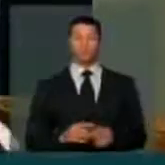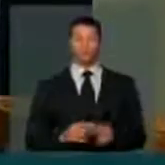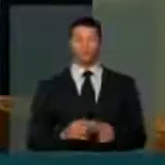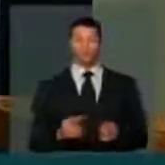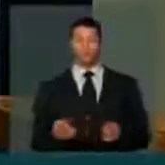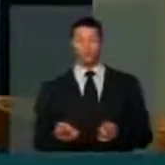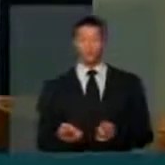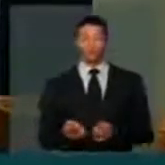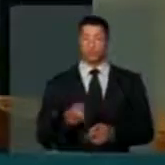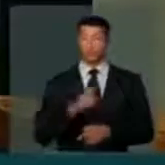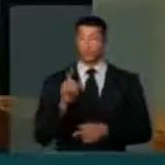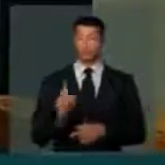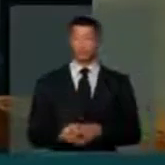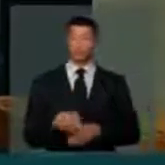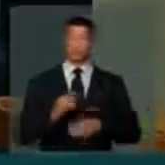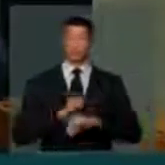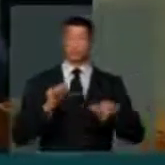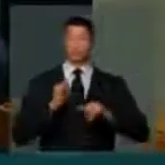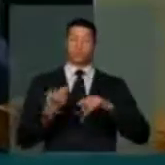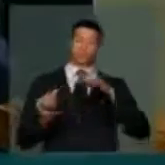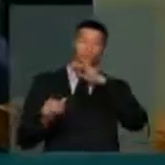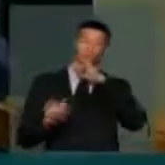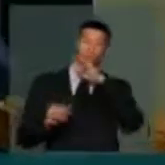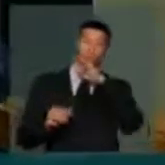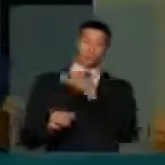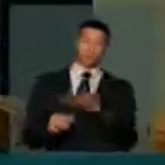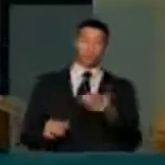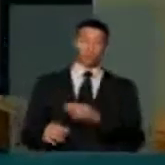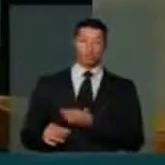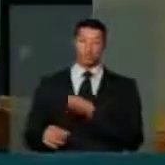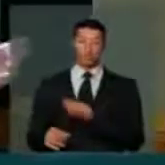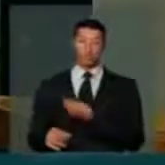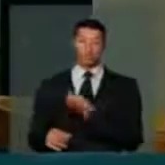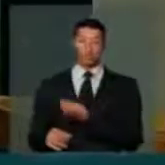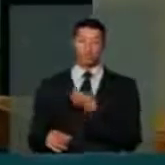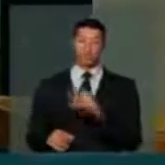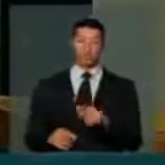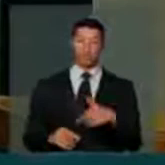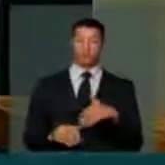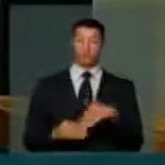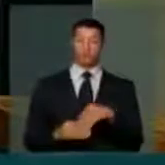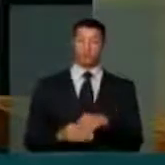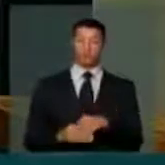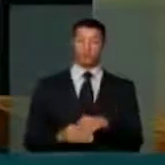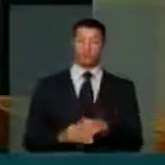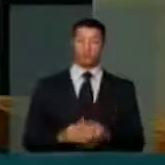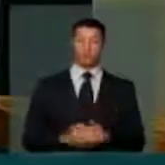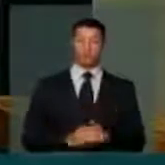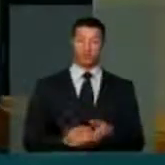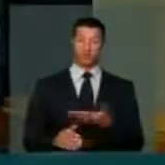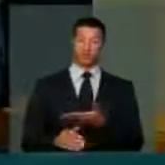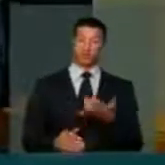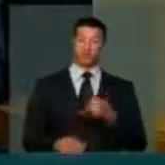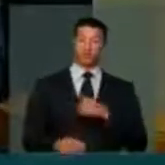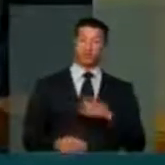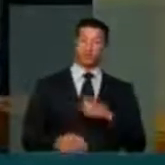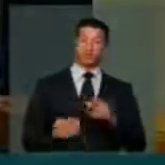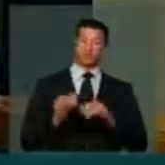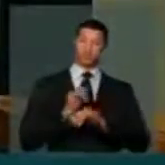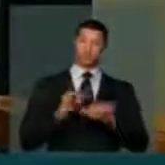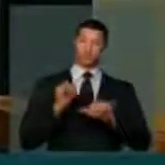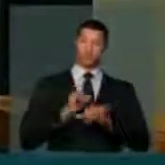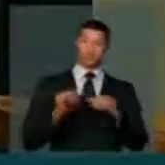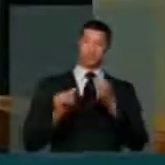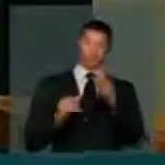Mas não é só de notícia ruim que nós vivemos após as eleições. Nós também tivemos